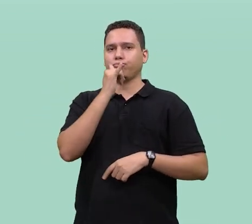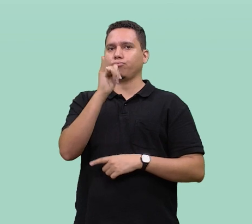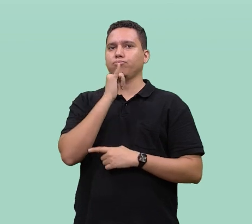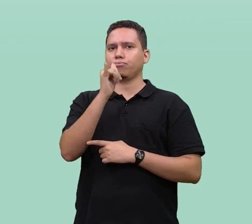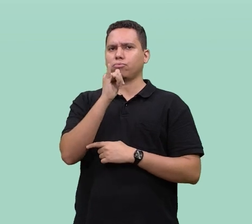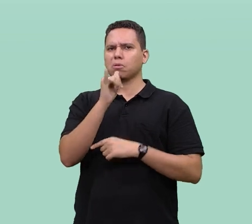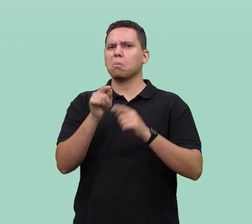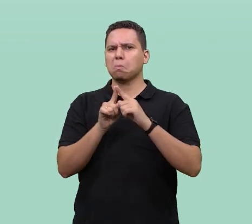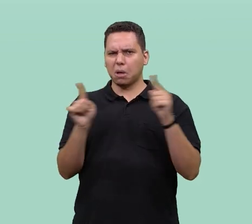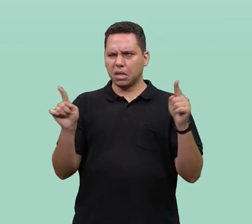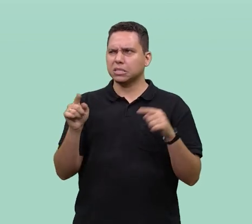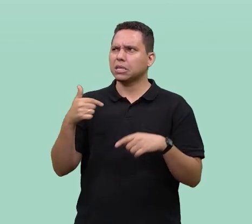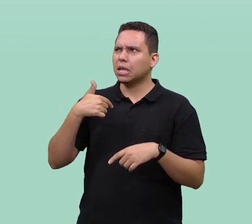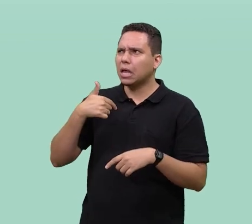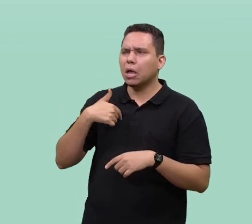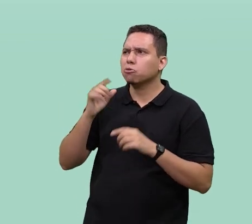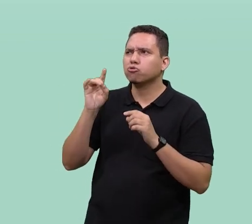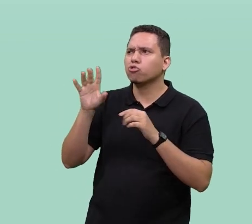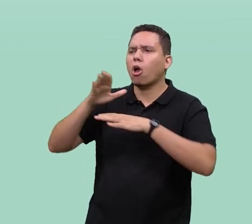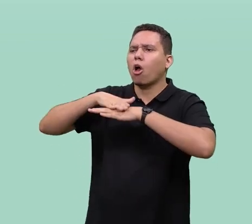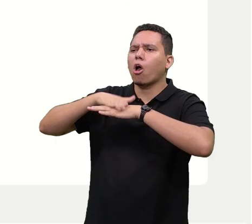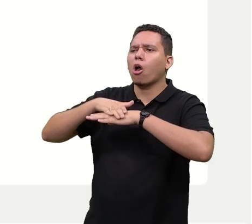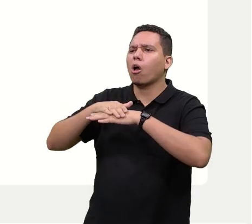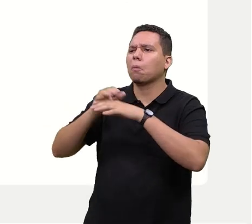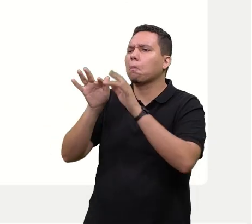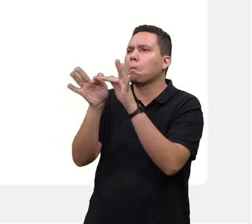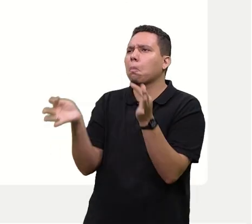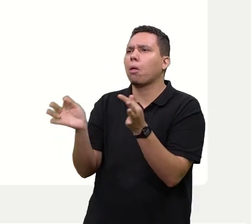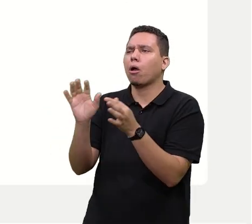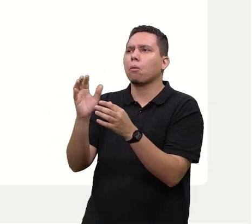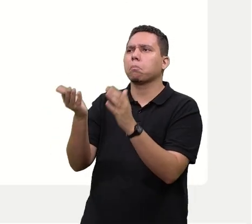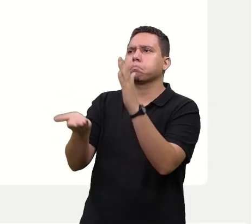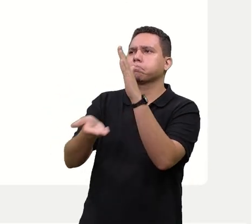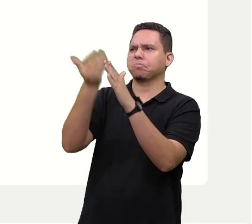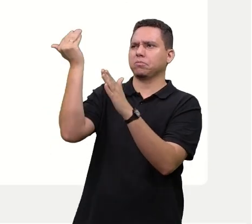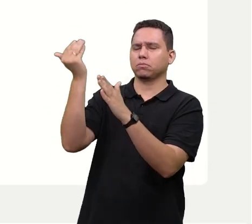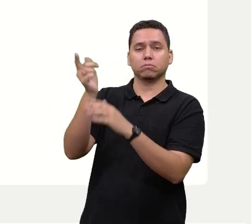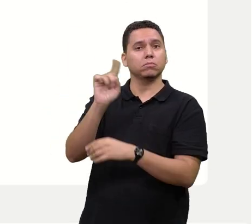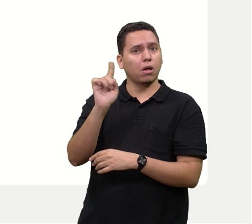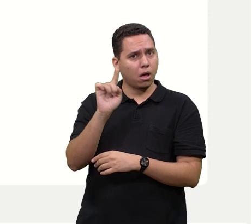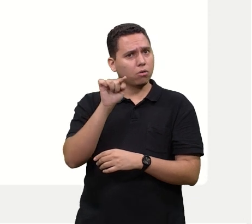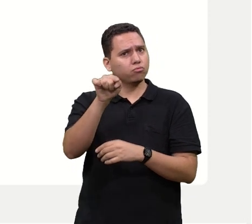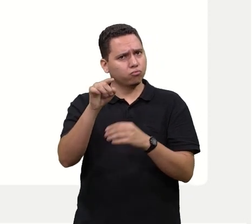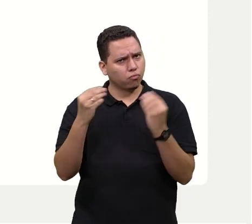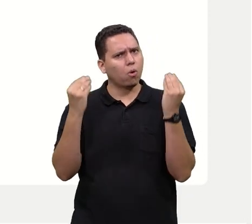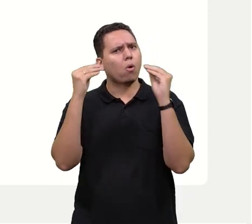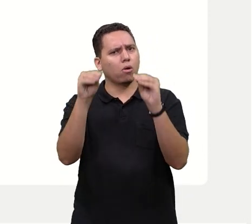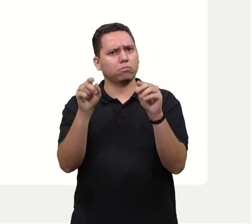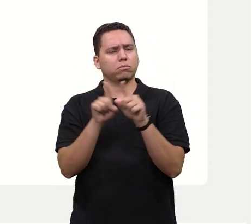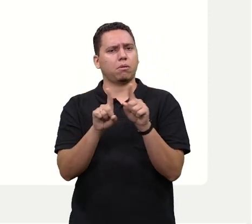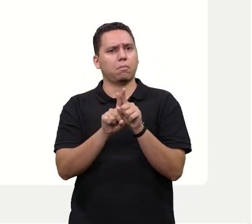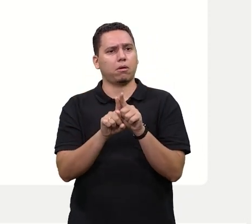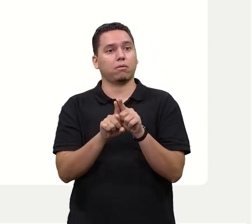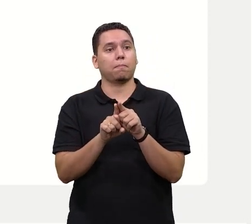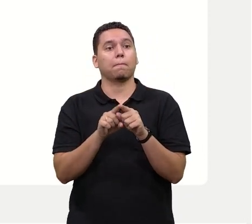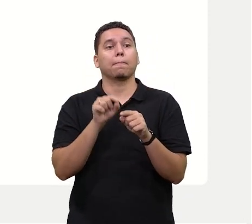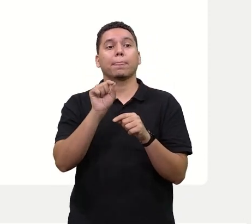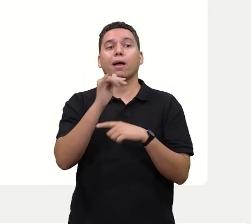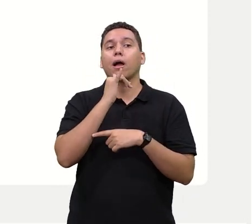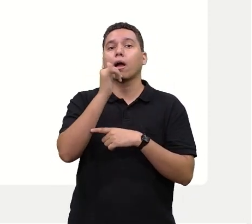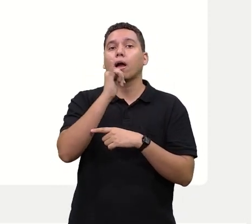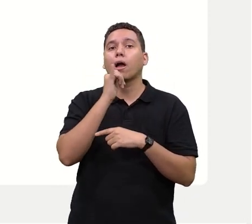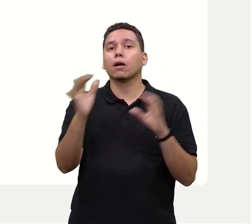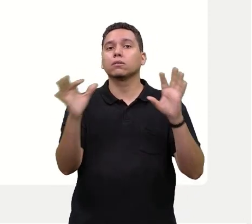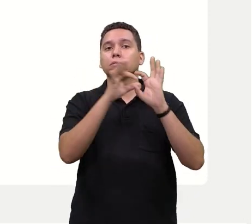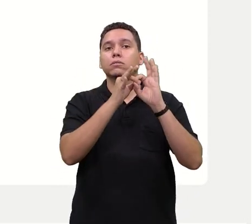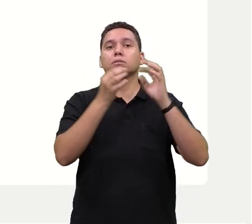que retirar? Não, você pode colocar também elétronzinho lá. Quando você fala em carga, tem que lembrar que a carga associada ao corpo tem a unidade. Qual a